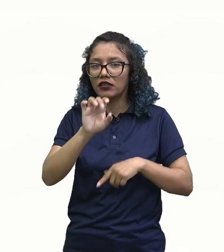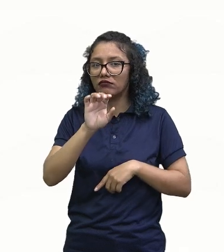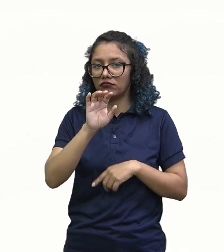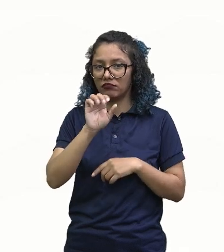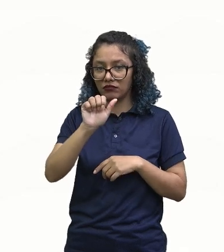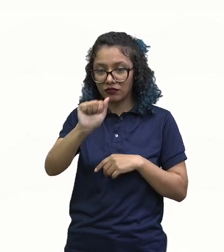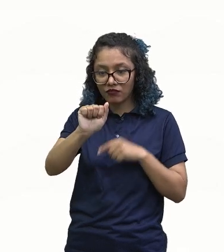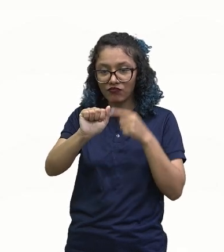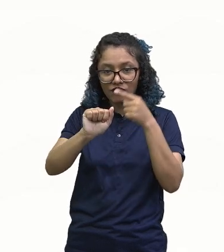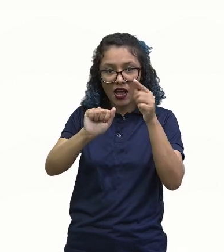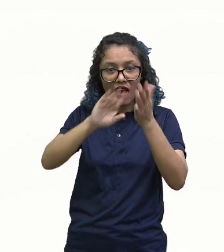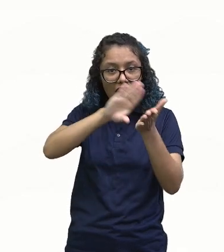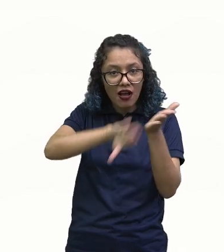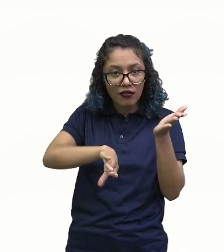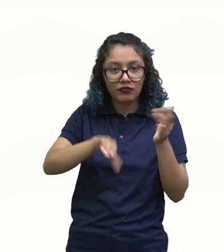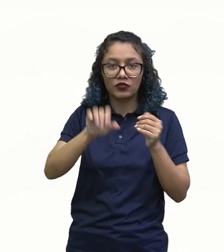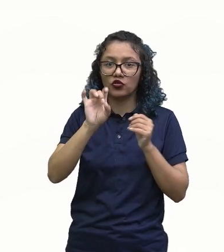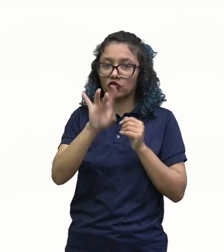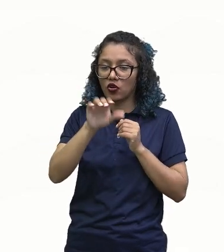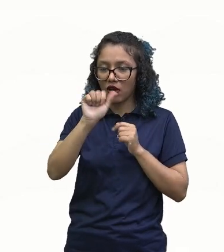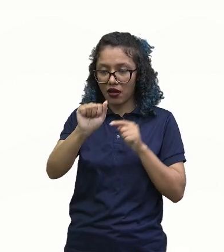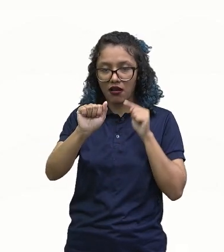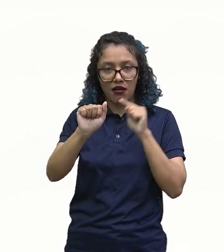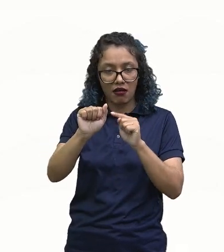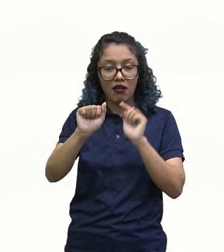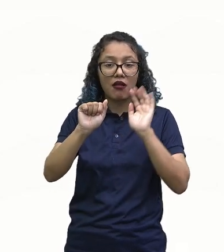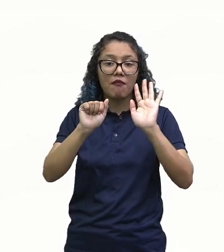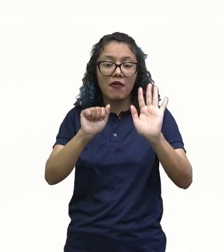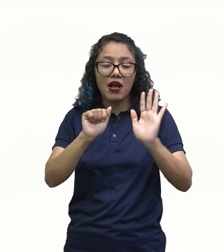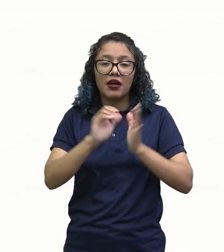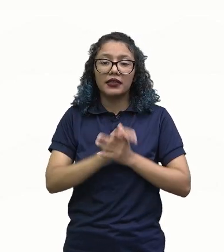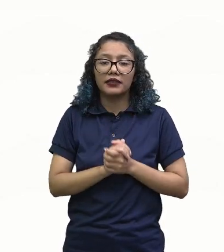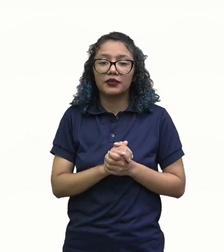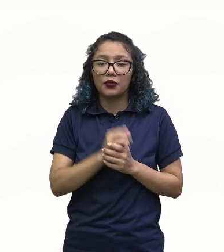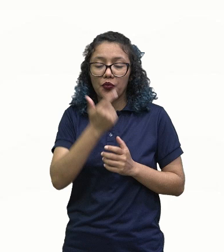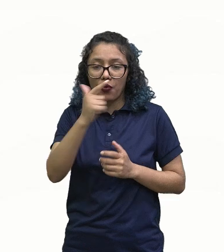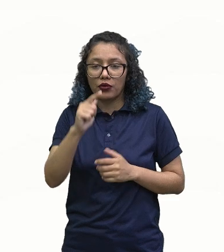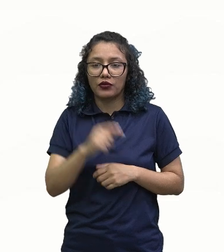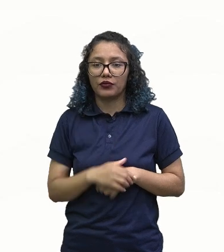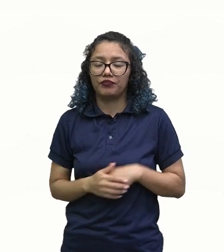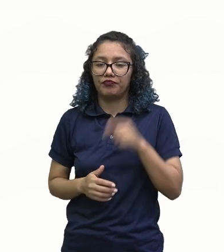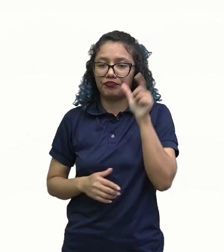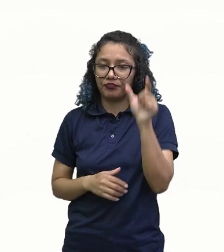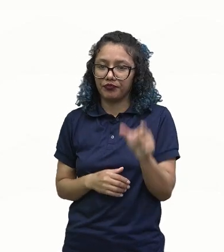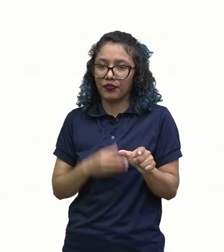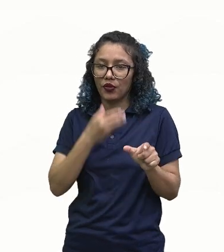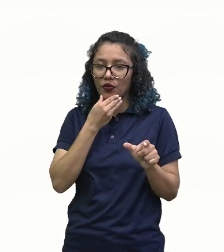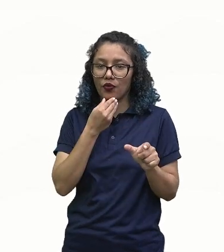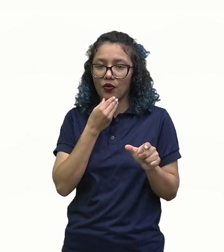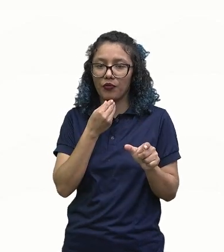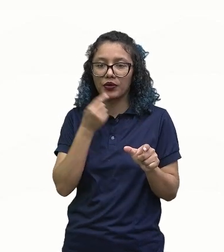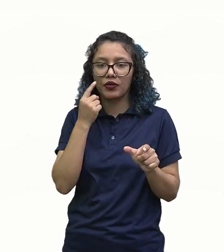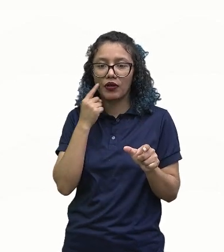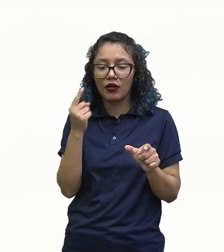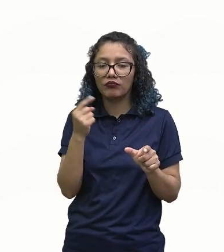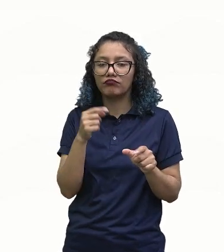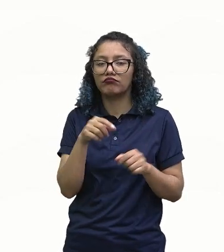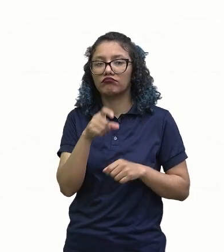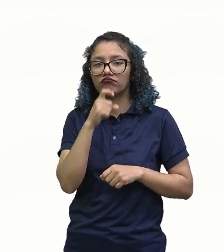a crase, tá? Agora, ele está aqui, o outro rapaz está com uma